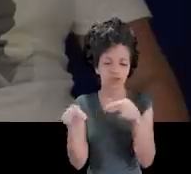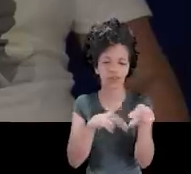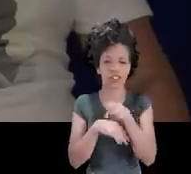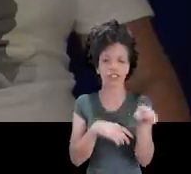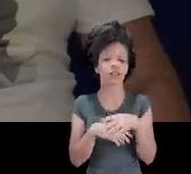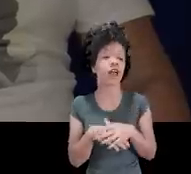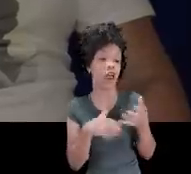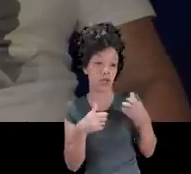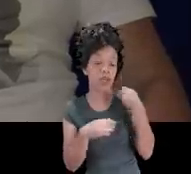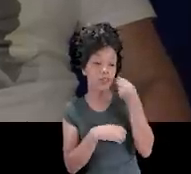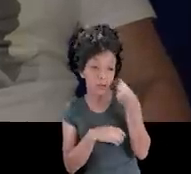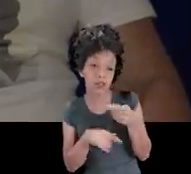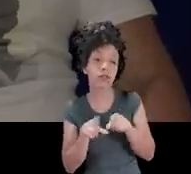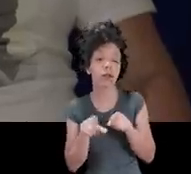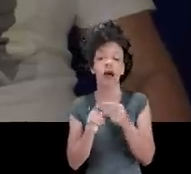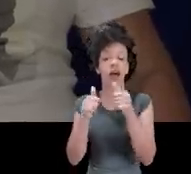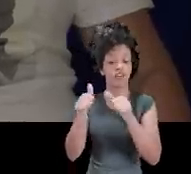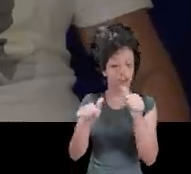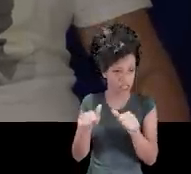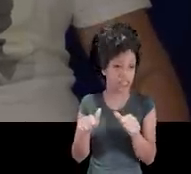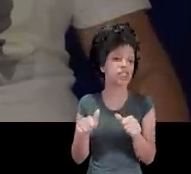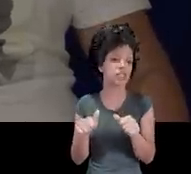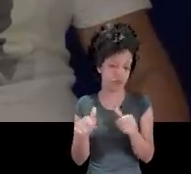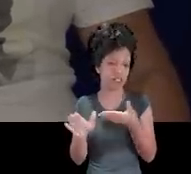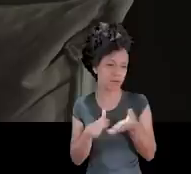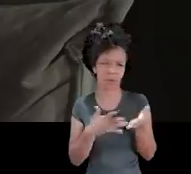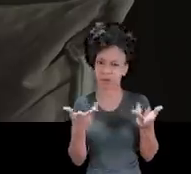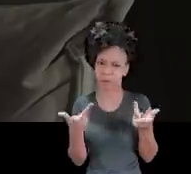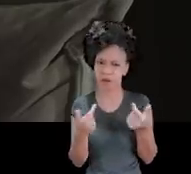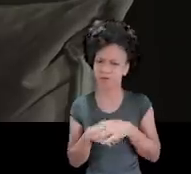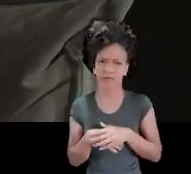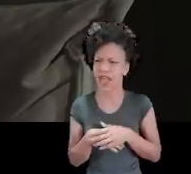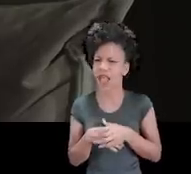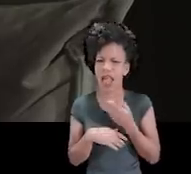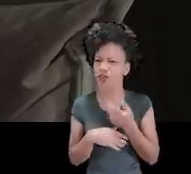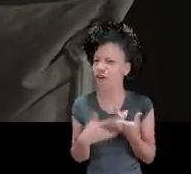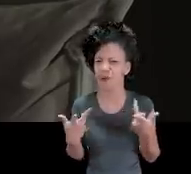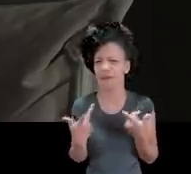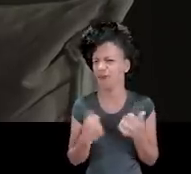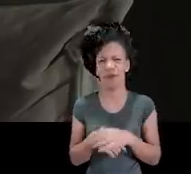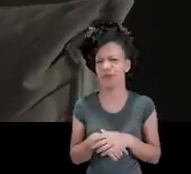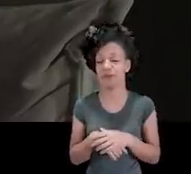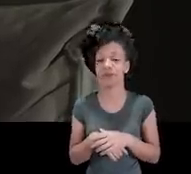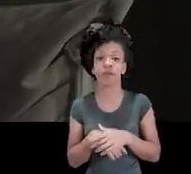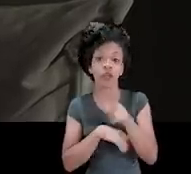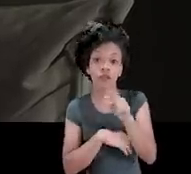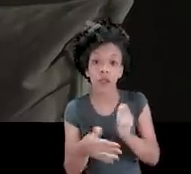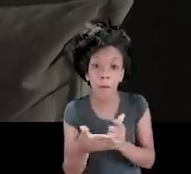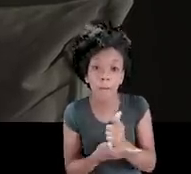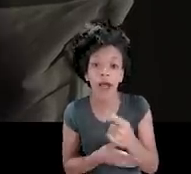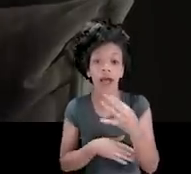Ah, eu sai. Quero Show. Experimentar e quero ser um avalista nesse momento. Maravilha, ele fala muito Caramba. Bem. Meu Deus do céu. Ó, você que quer comprar,